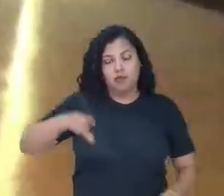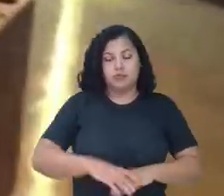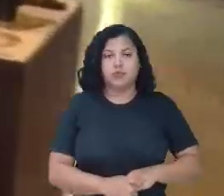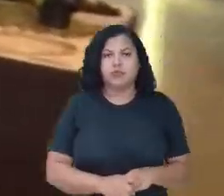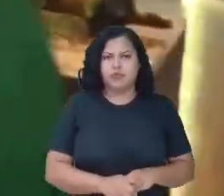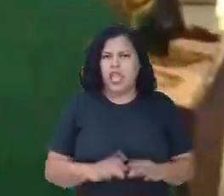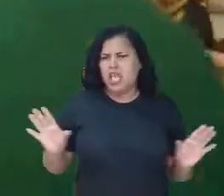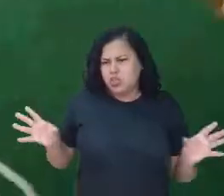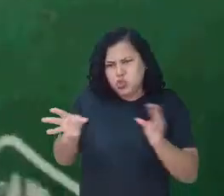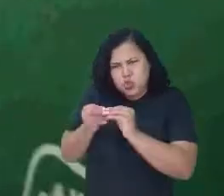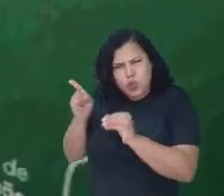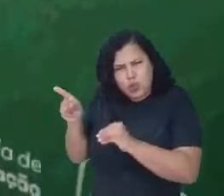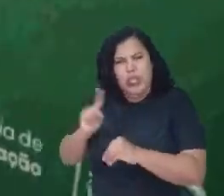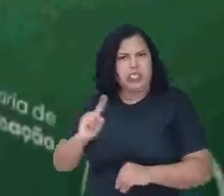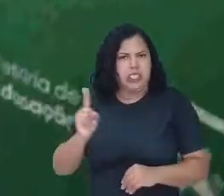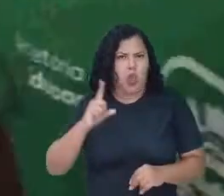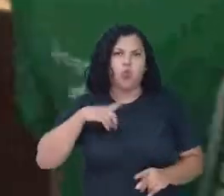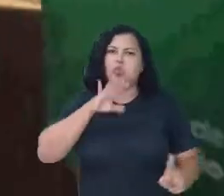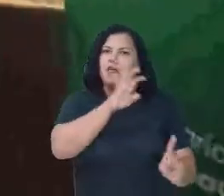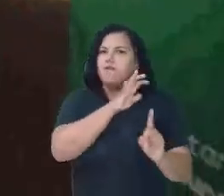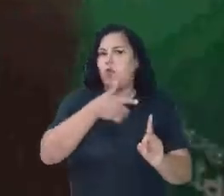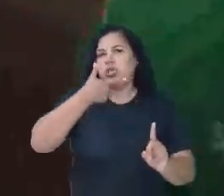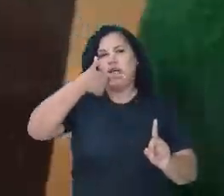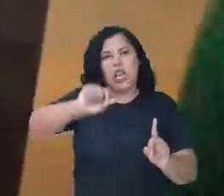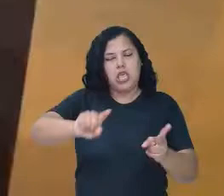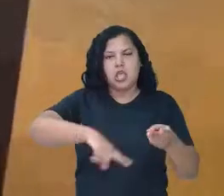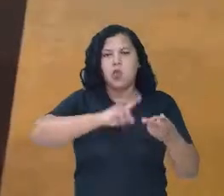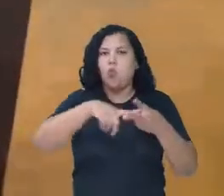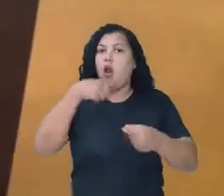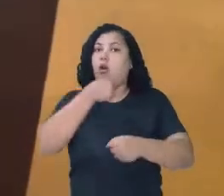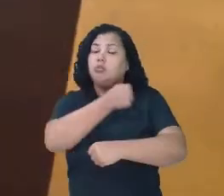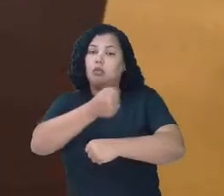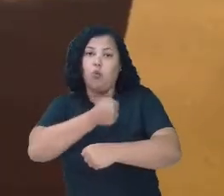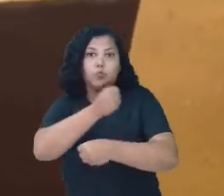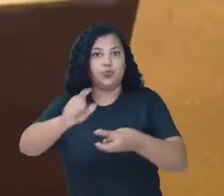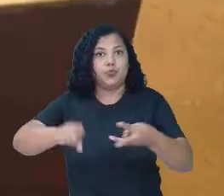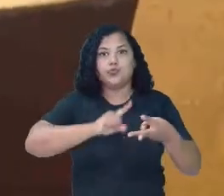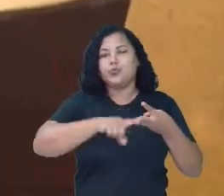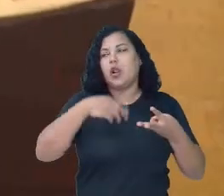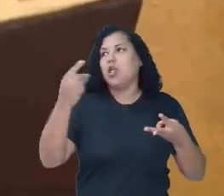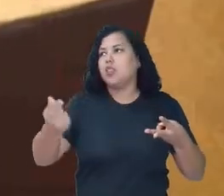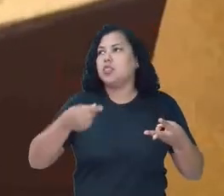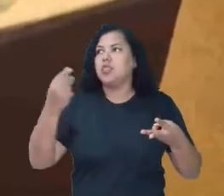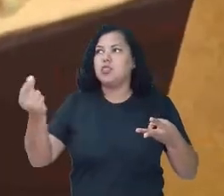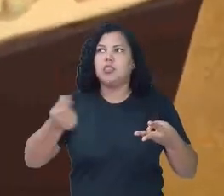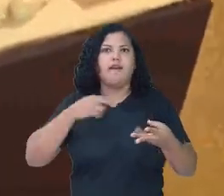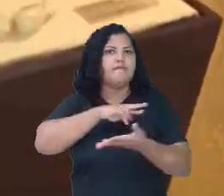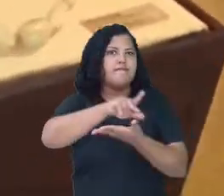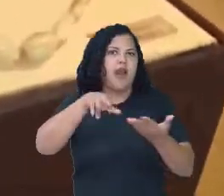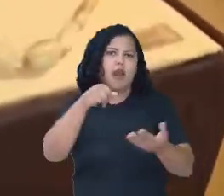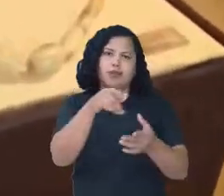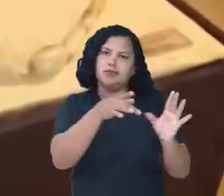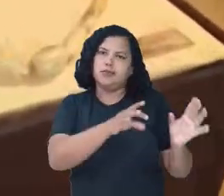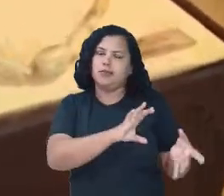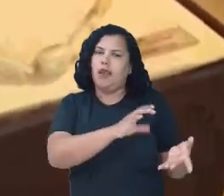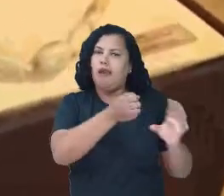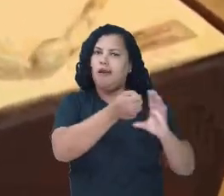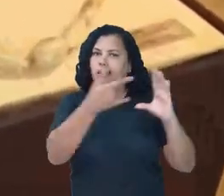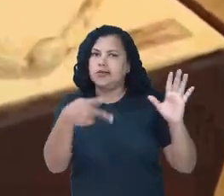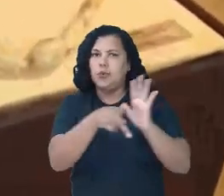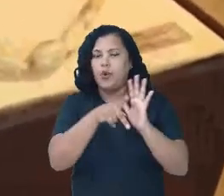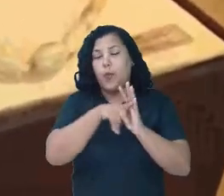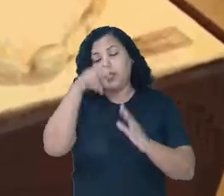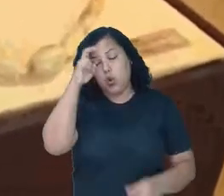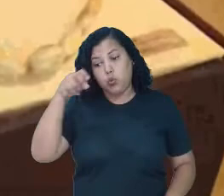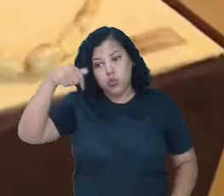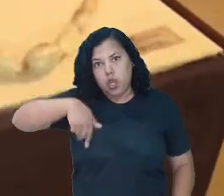não. A gente tem influência africana na língua, na gastronomia, em diversos aspectos da cultura do Nordeste,